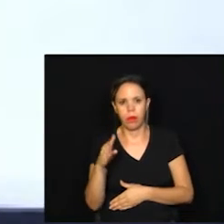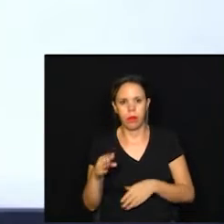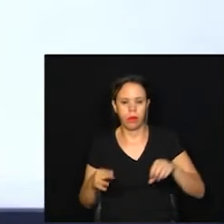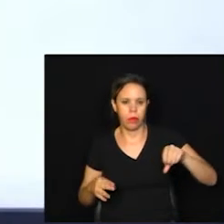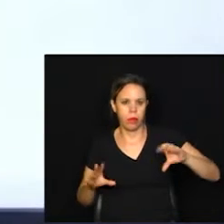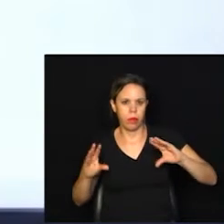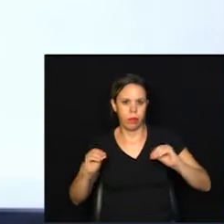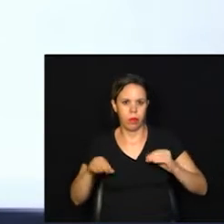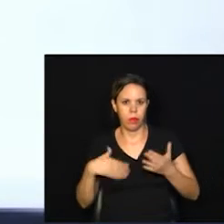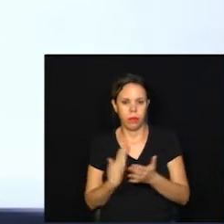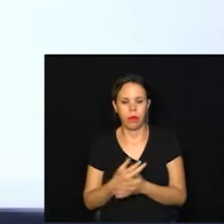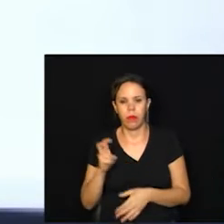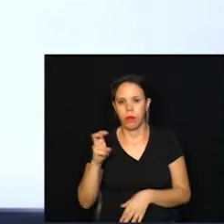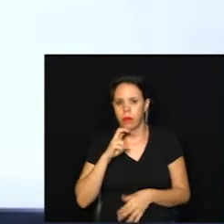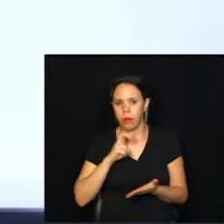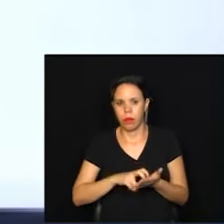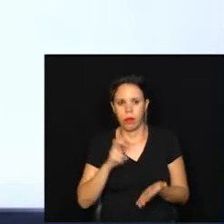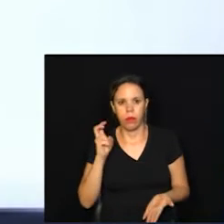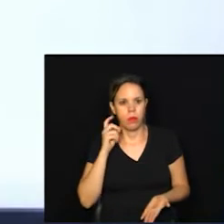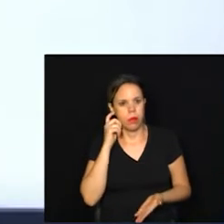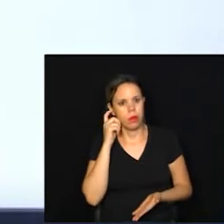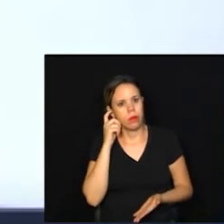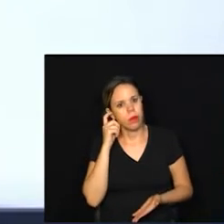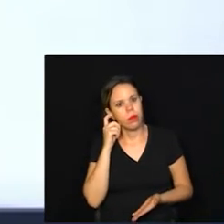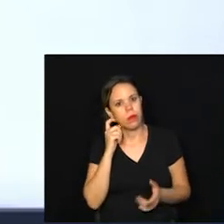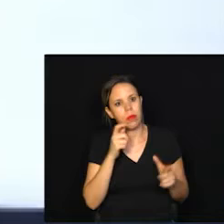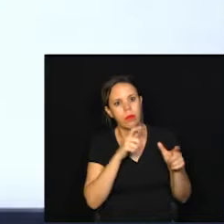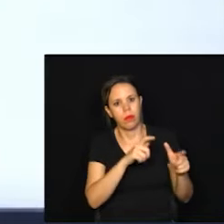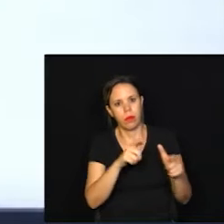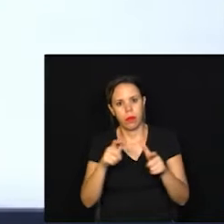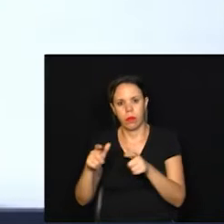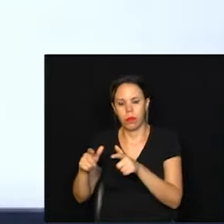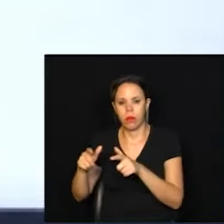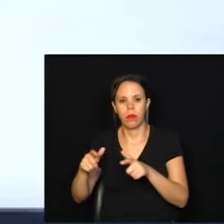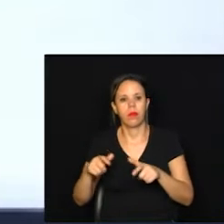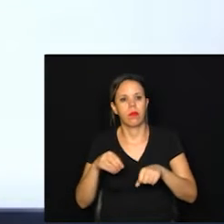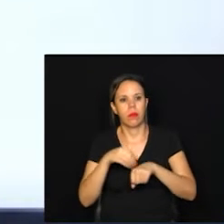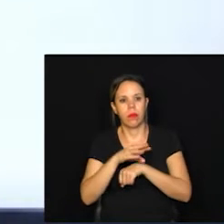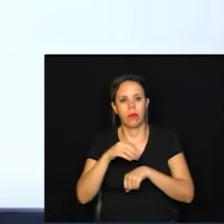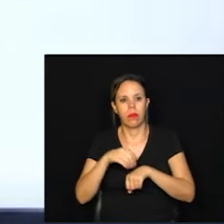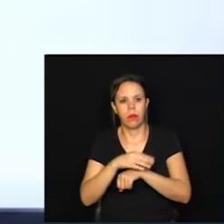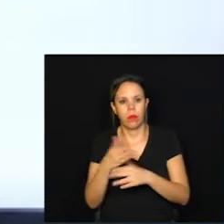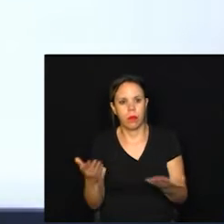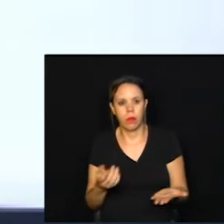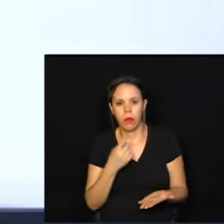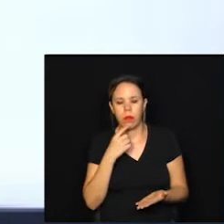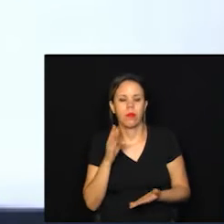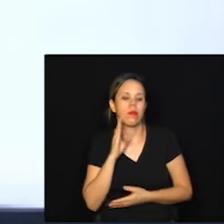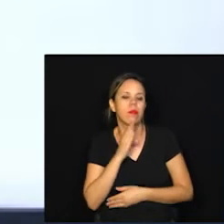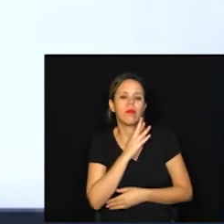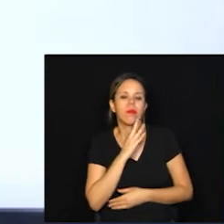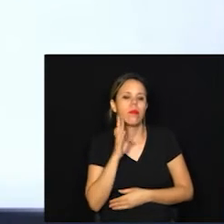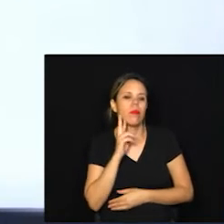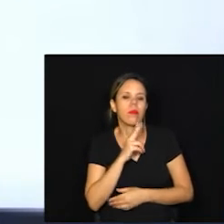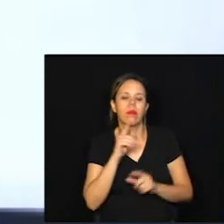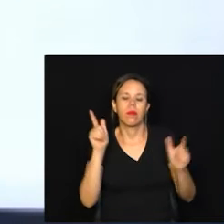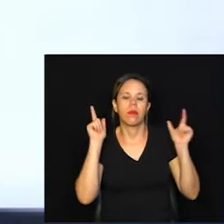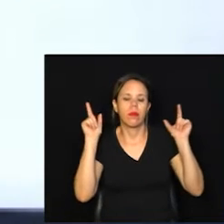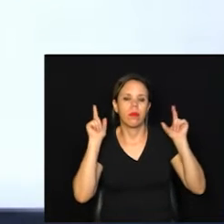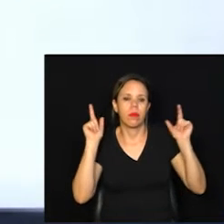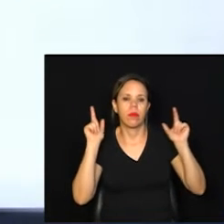9 da noite e 5 horas da manhã, que são os locais de maior transmissão em Campinas hoje, que é bar,